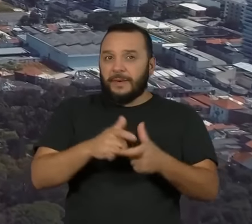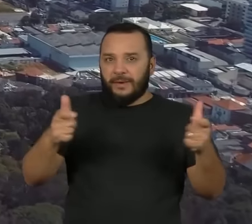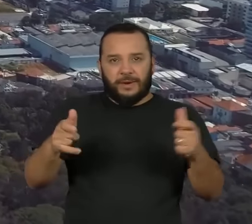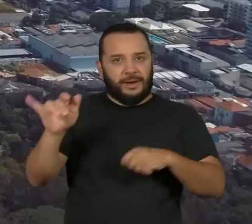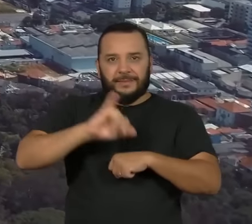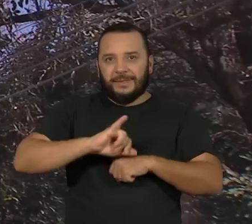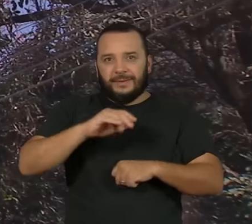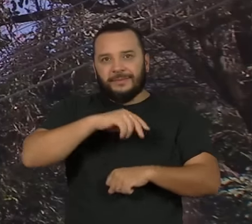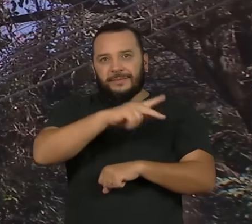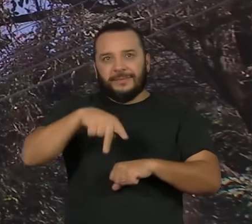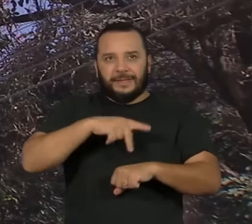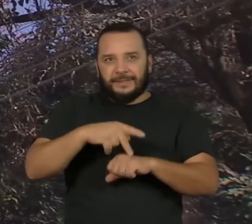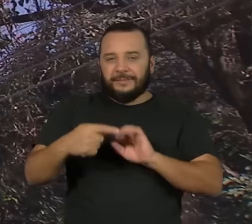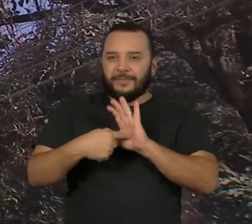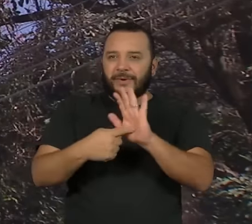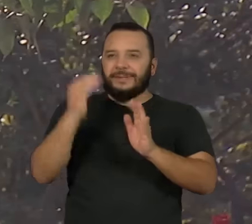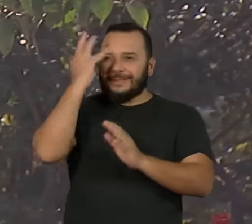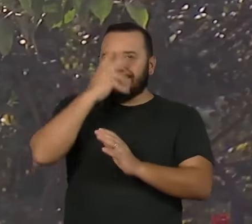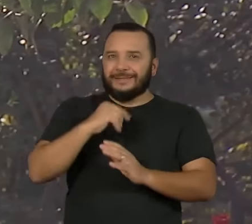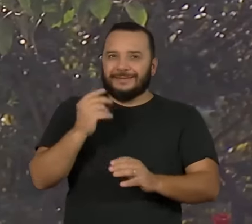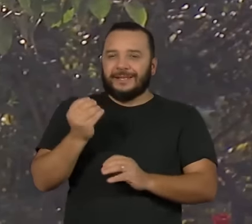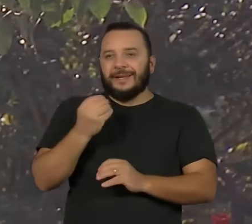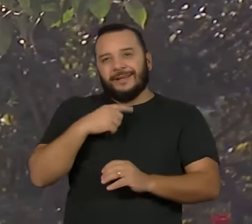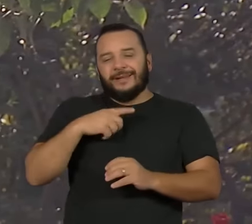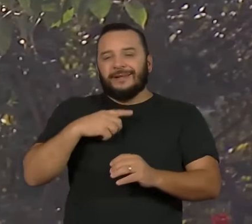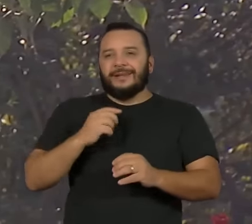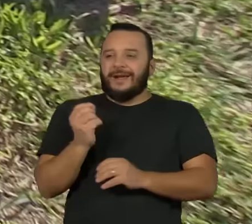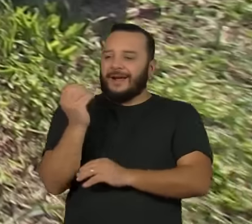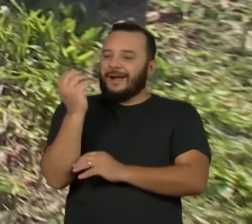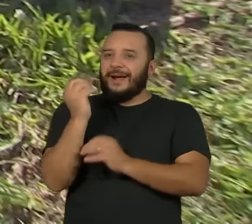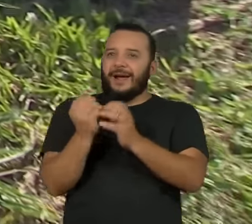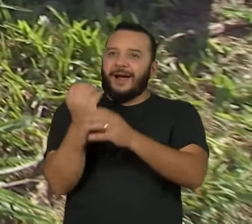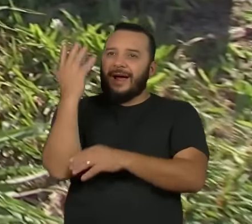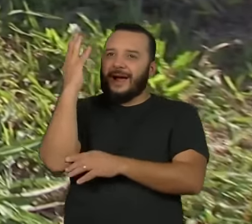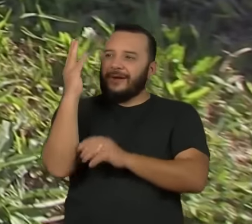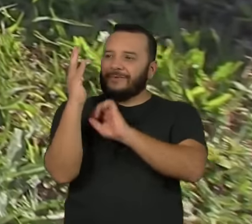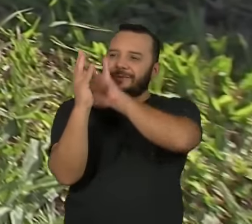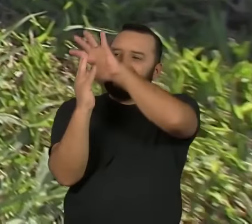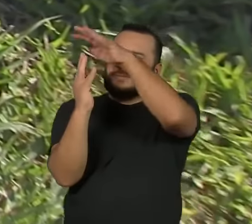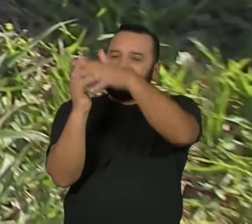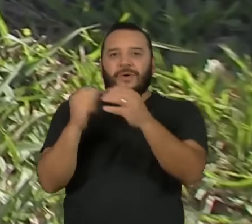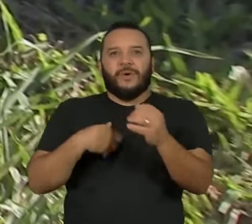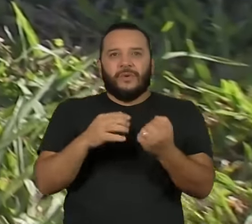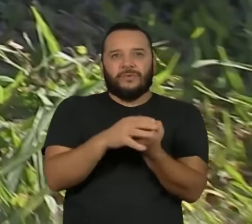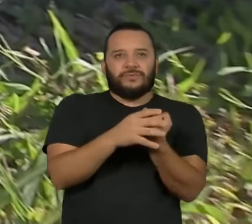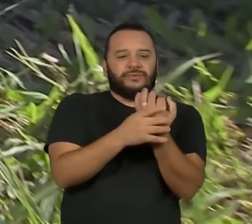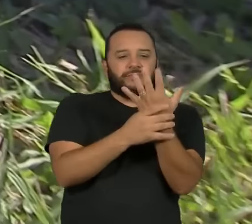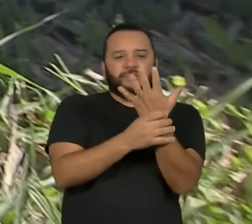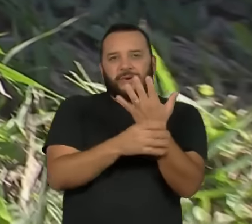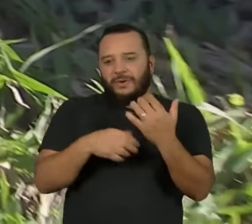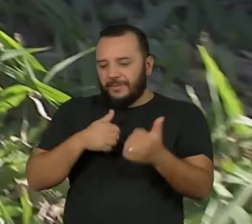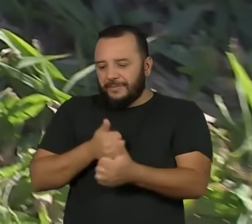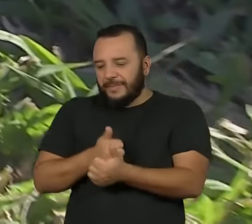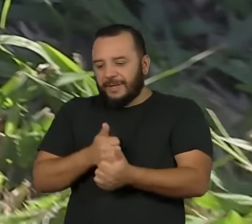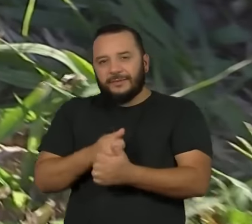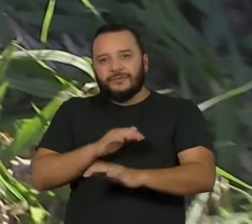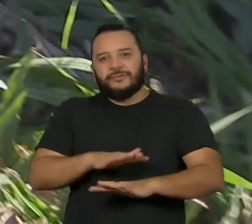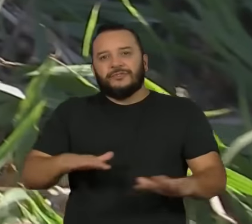encantos. No alto das árvores, em arbustos ou discretas próximas ao chão, as flores